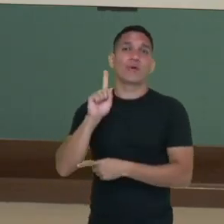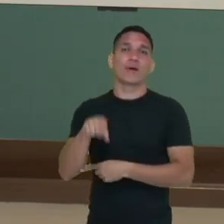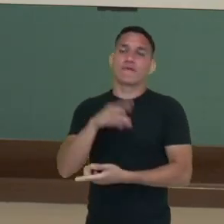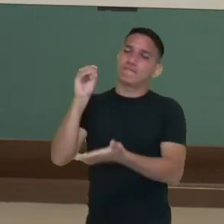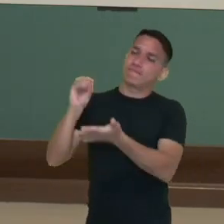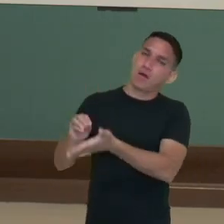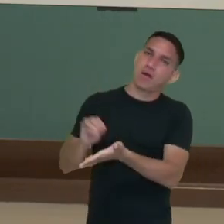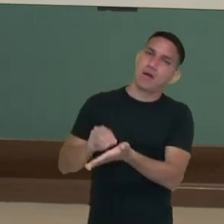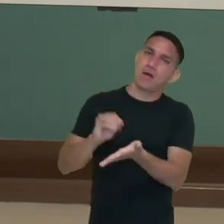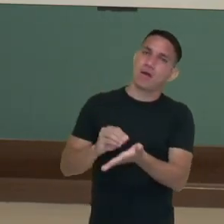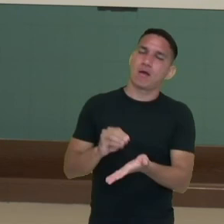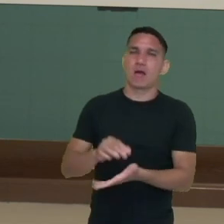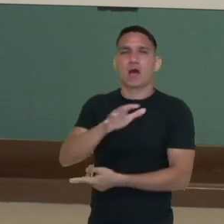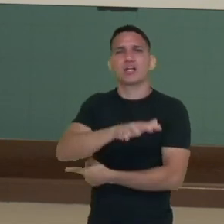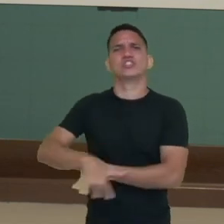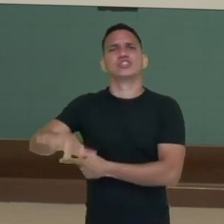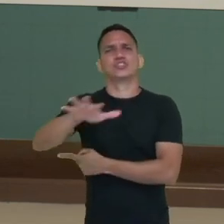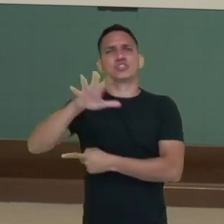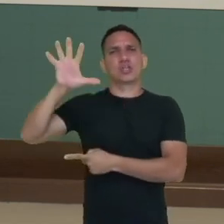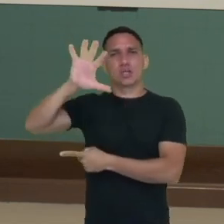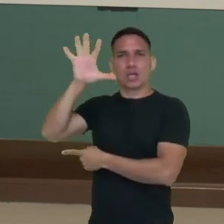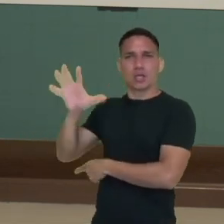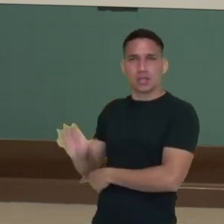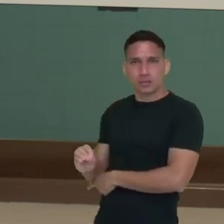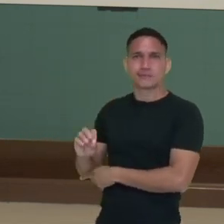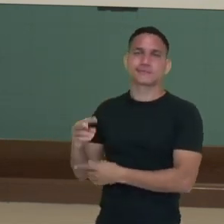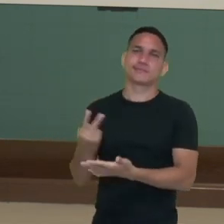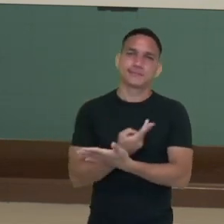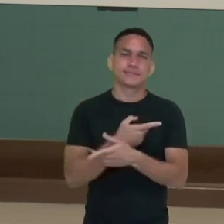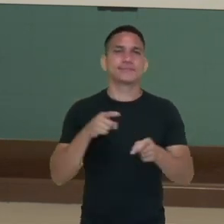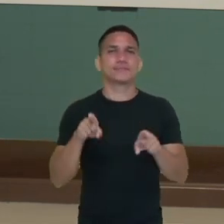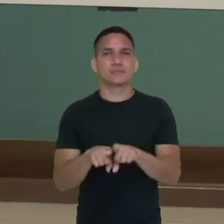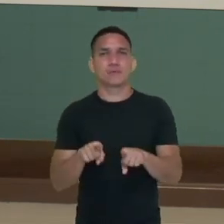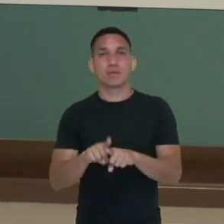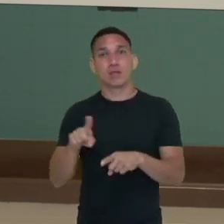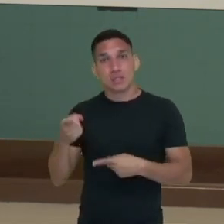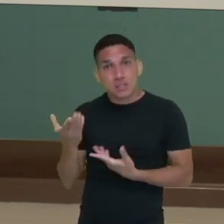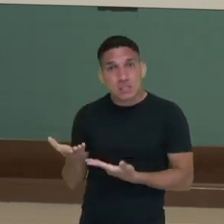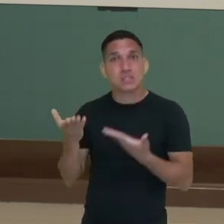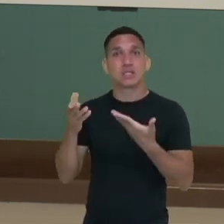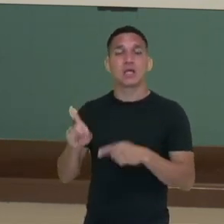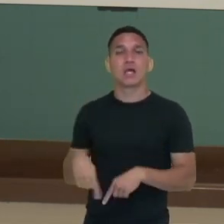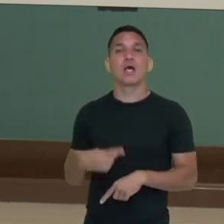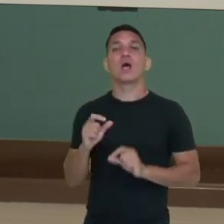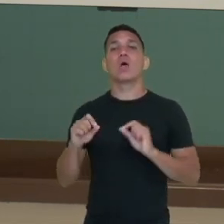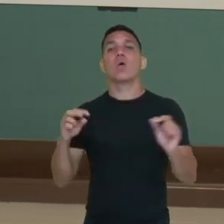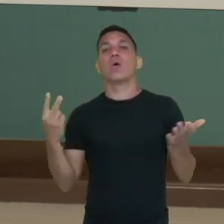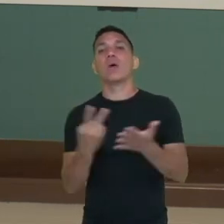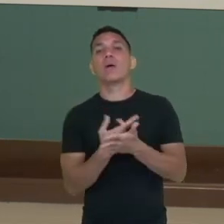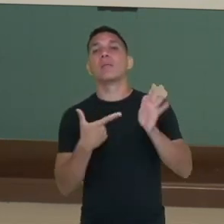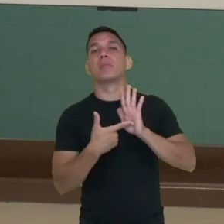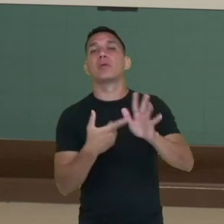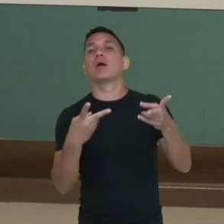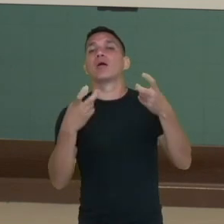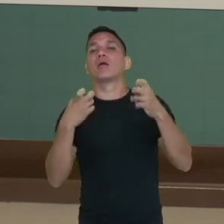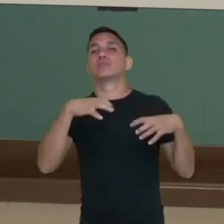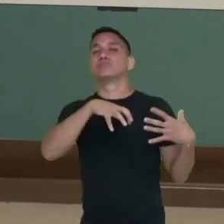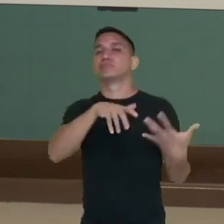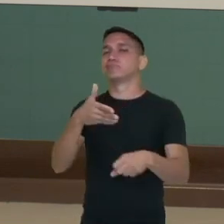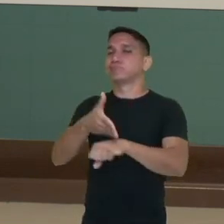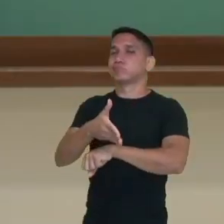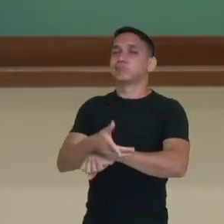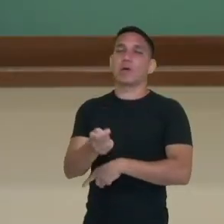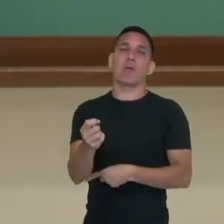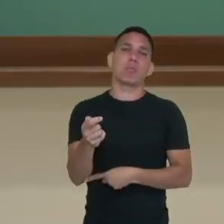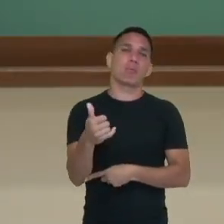no continente africano de um modo geral. Isso tudo então repercute em uma participação pequena no cenário internacional, ok? E na